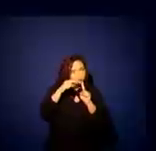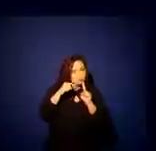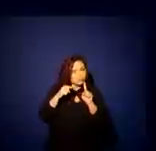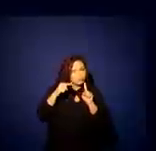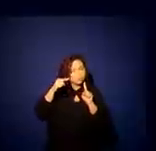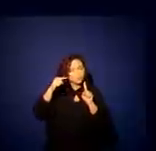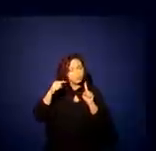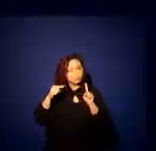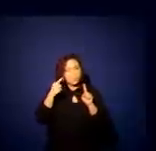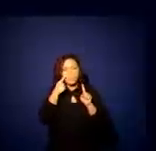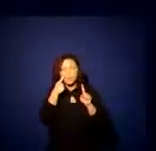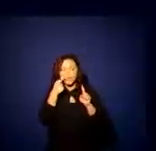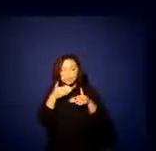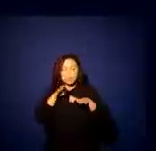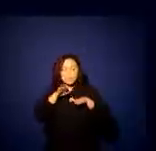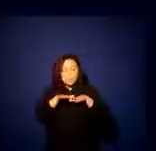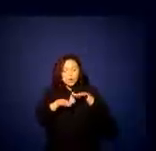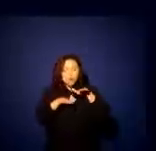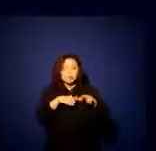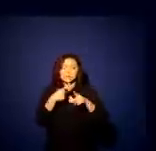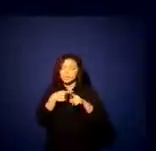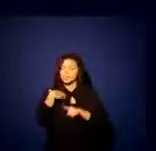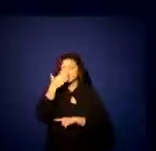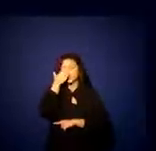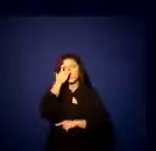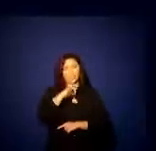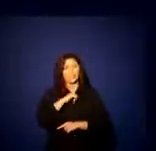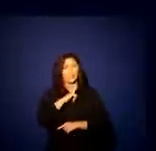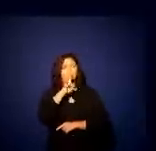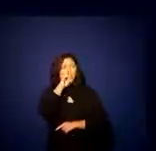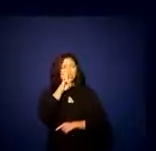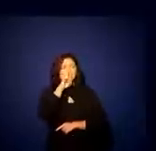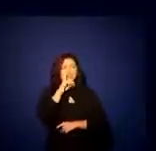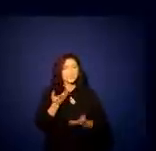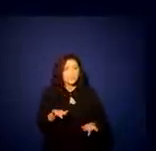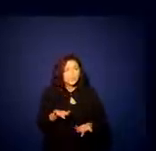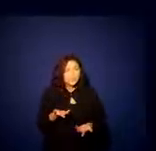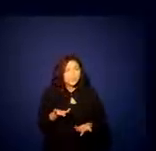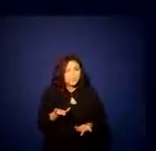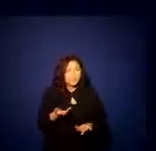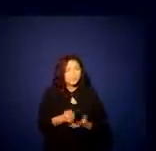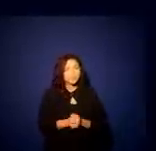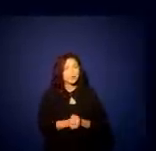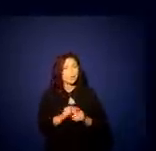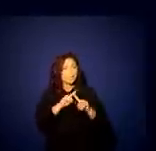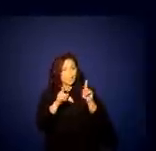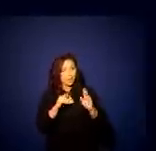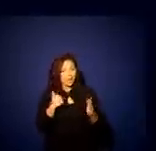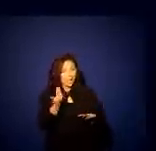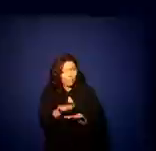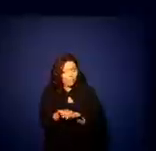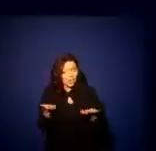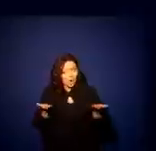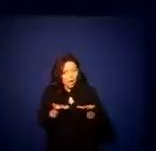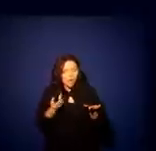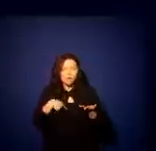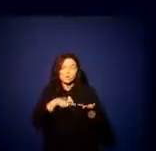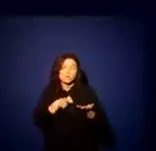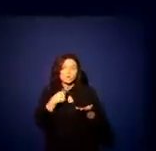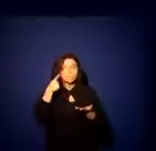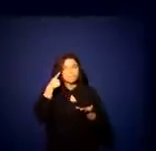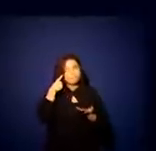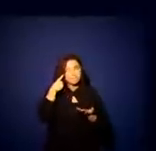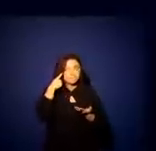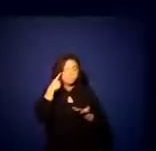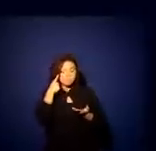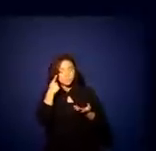a gente sabe que tem riscos mas sofá até nesse momento a gente vê com bons olhos as medidas que